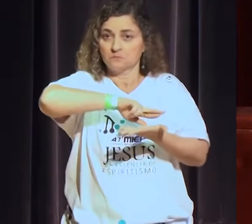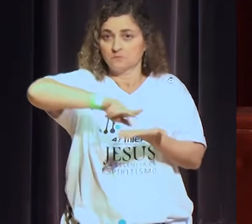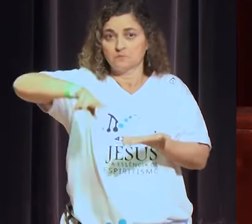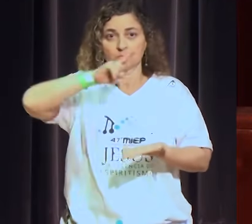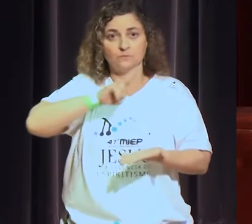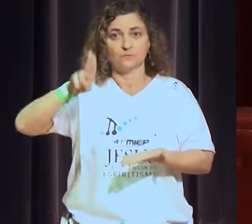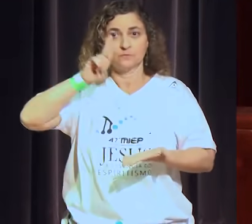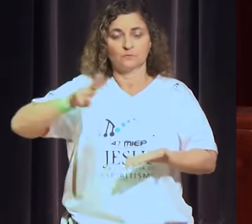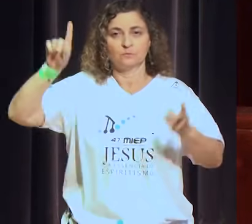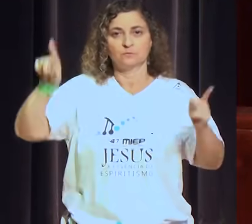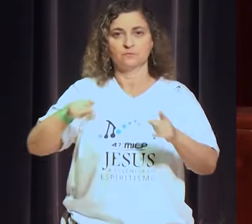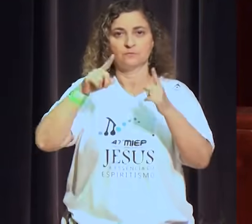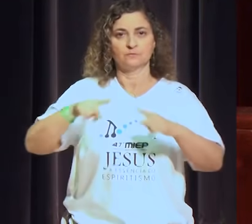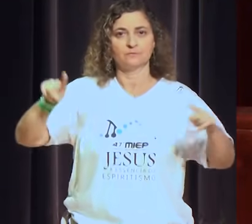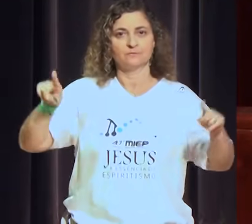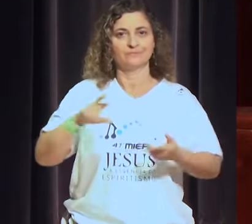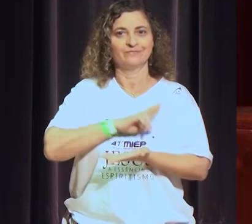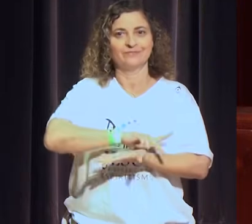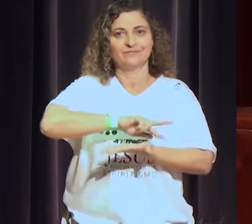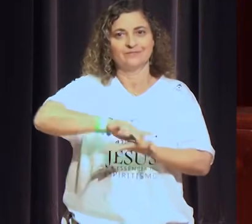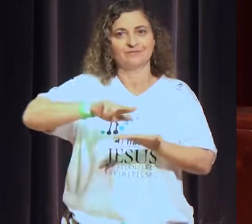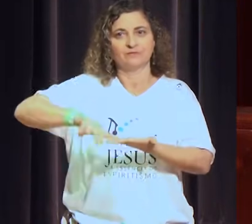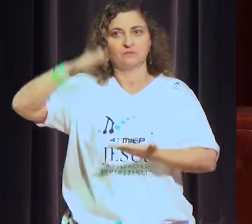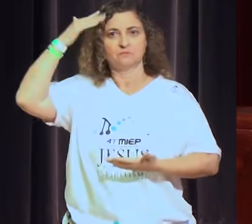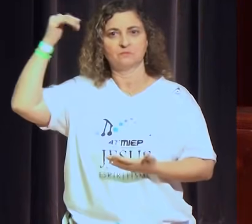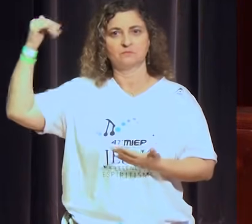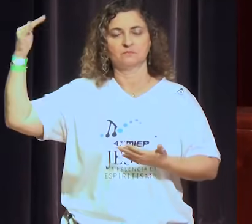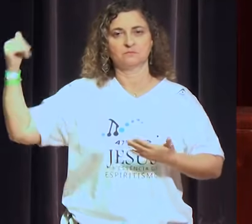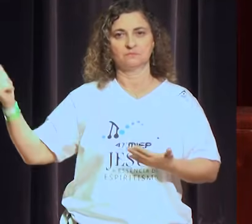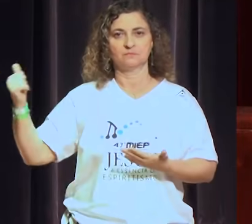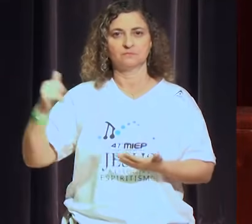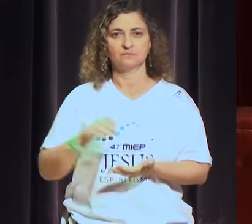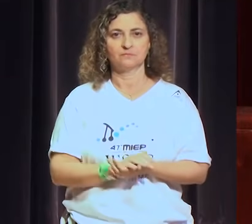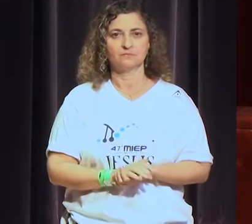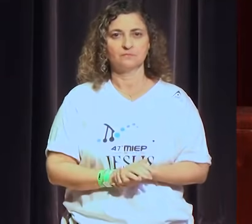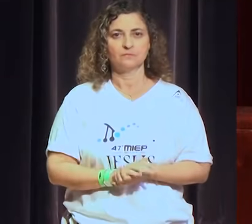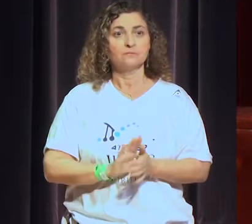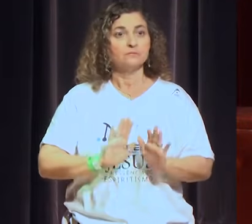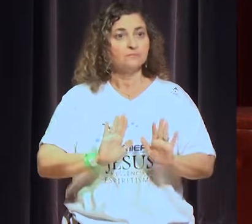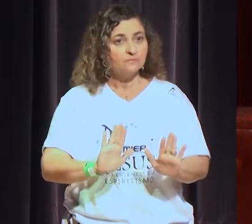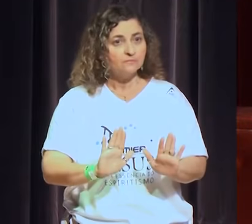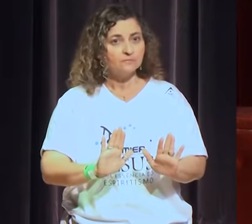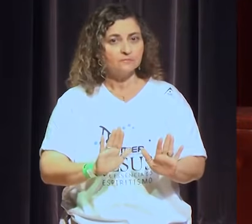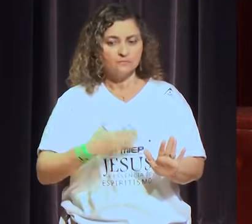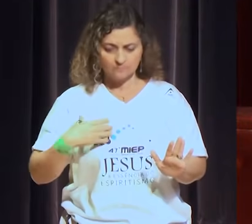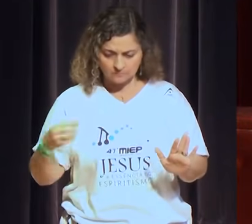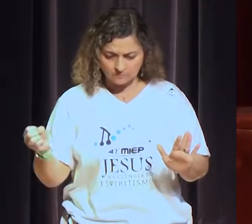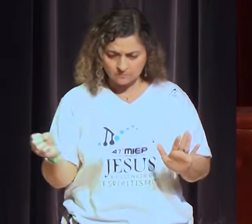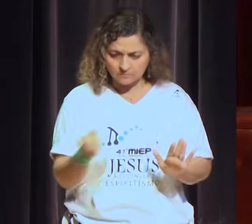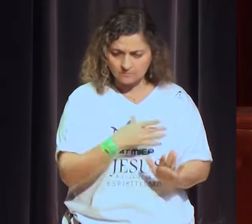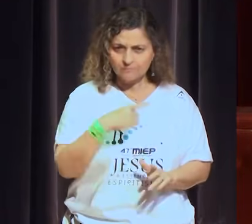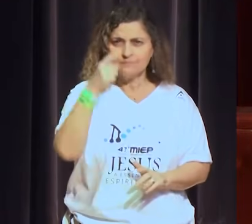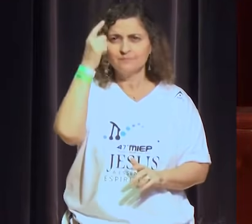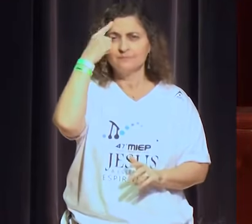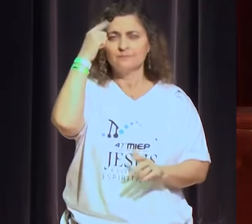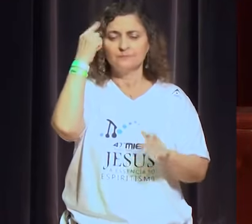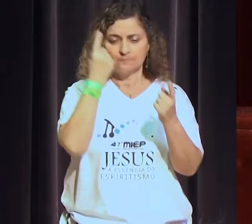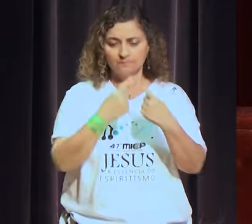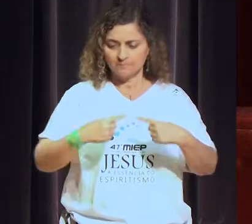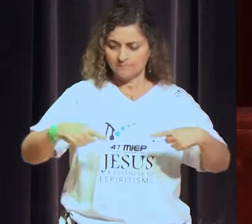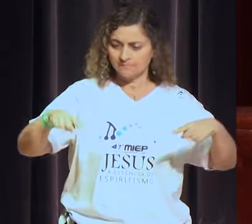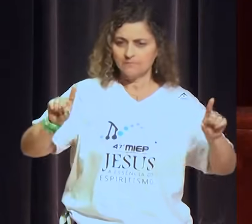não é? Haydn e vários outros. Então, um novo pensamento